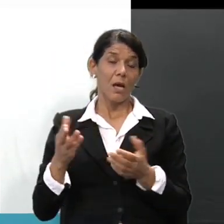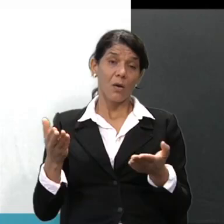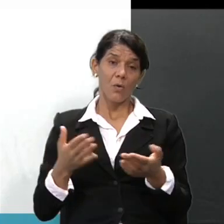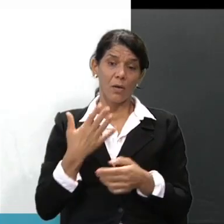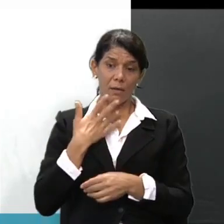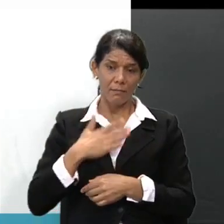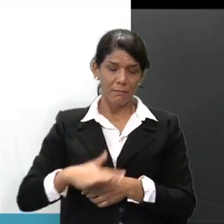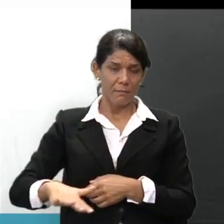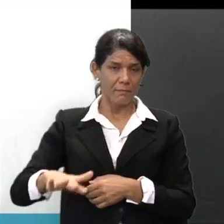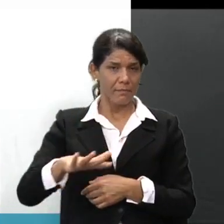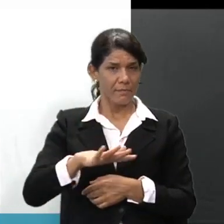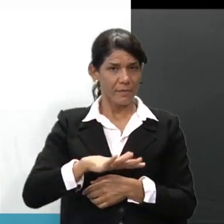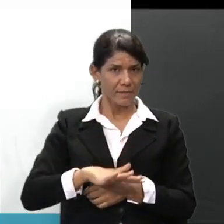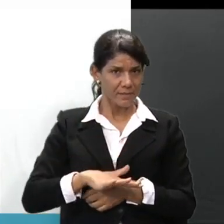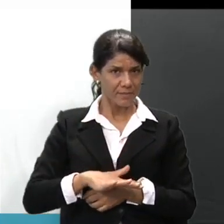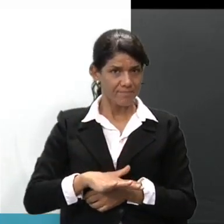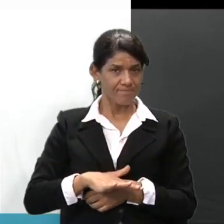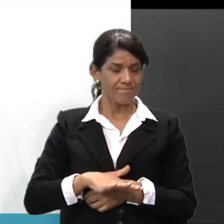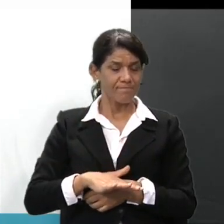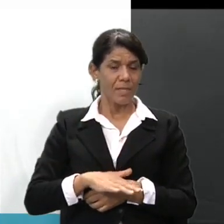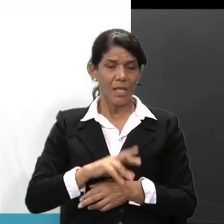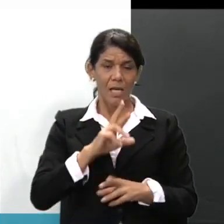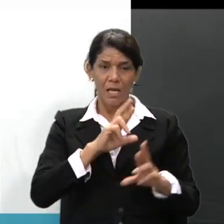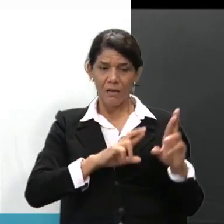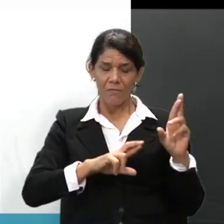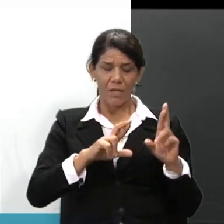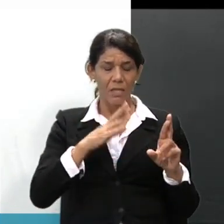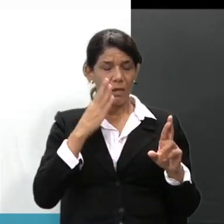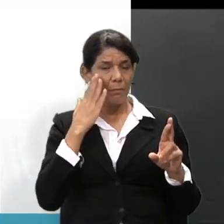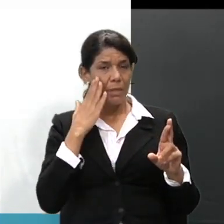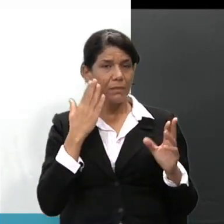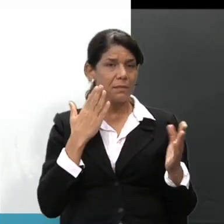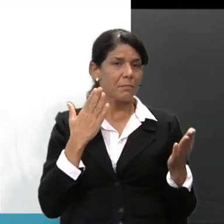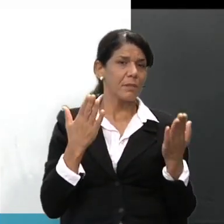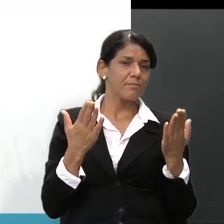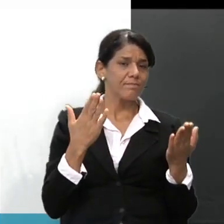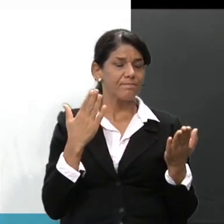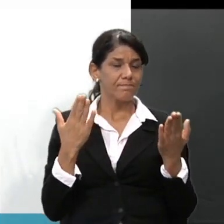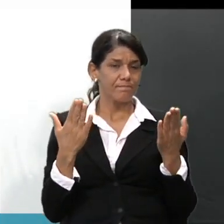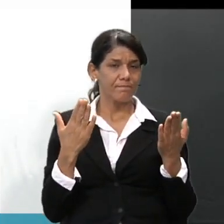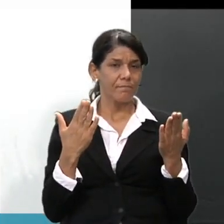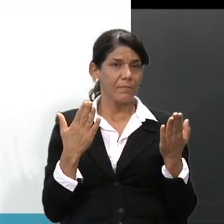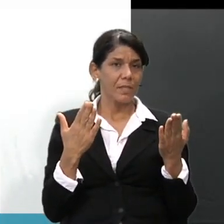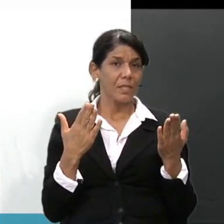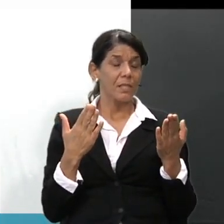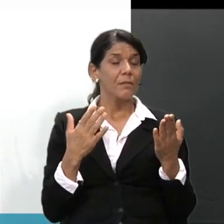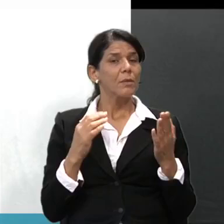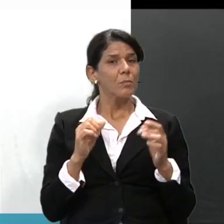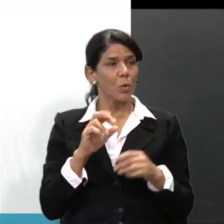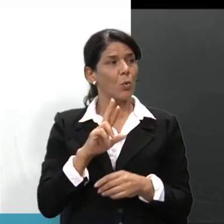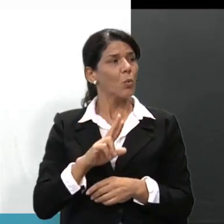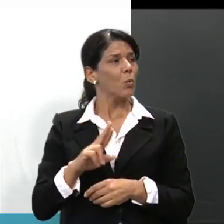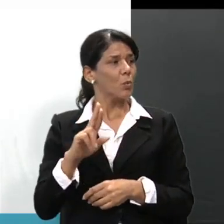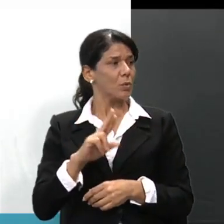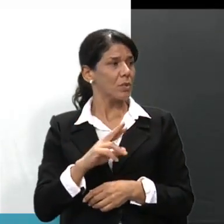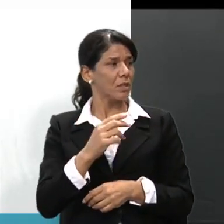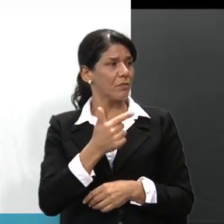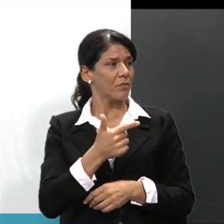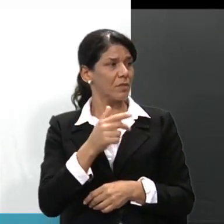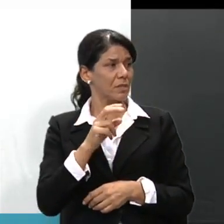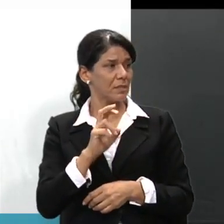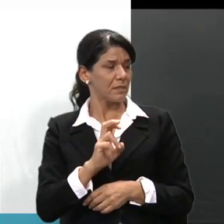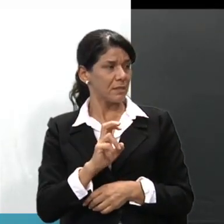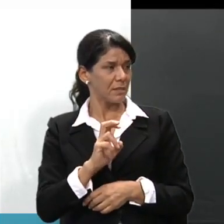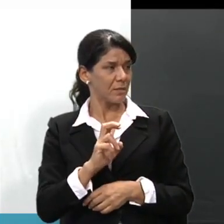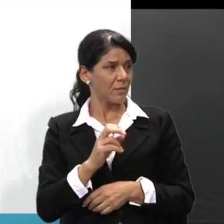em crianças, avaliar sempre para decidir, tá? Mas nós podemos utilizar